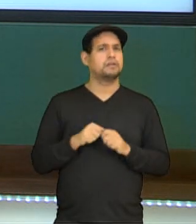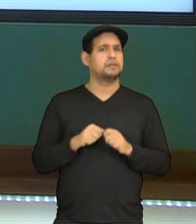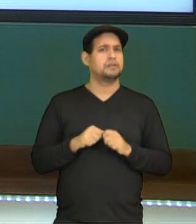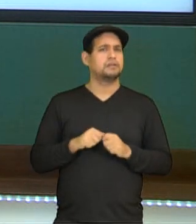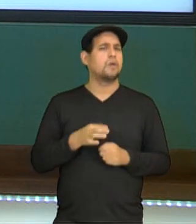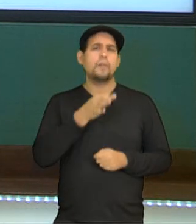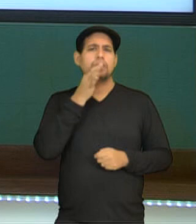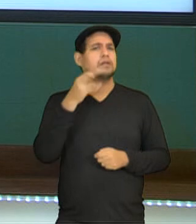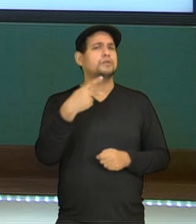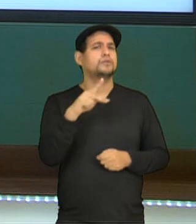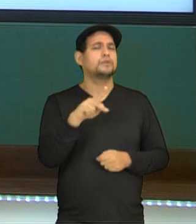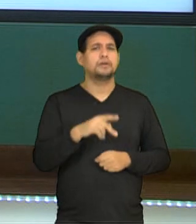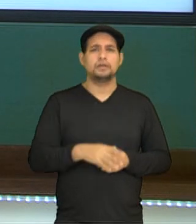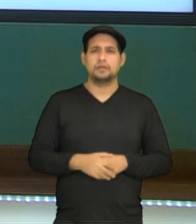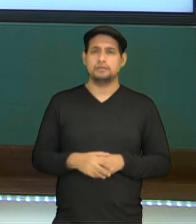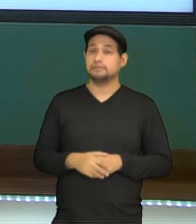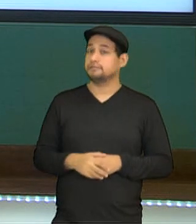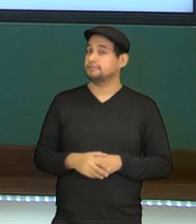isso? O que que vocês acham, né?